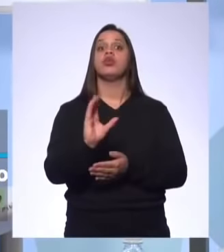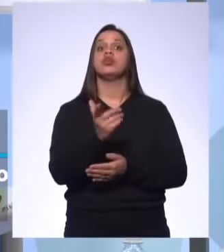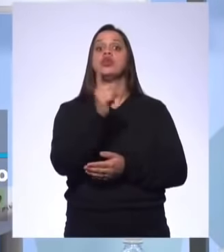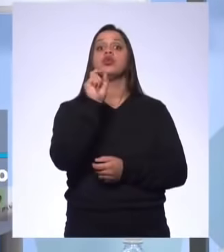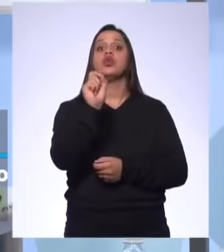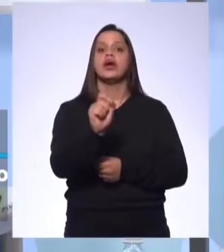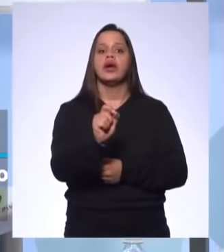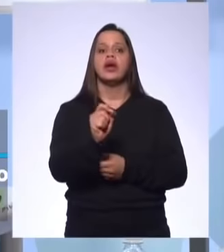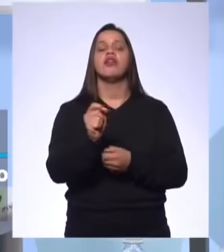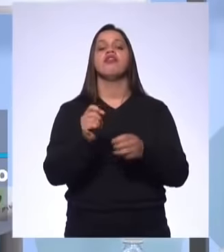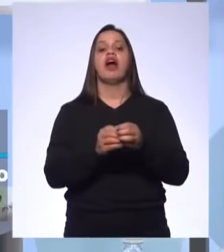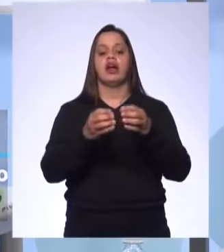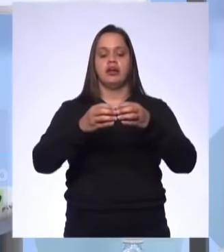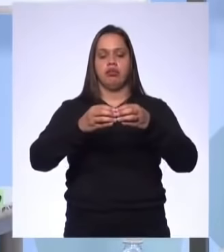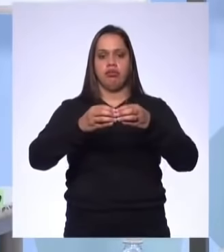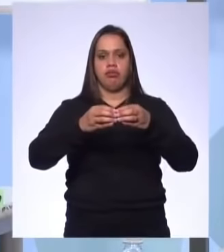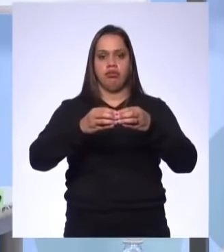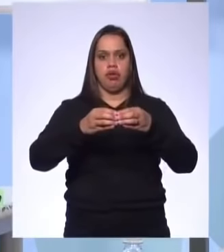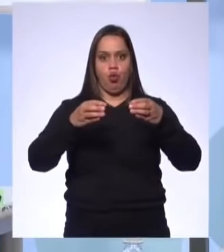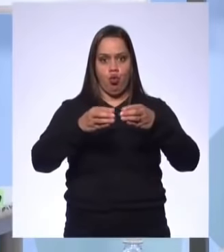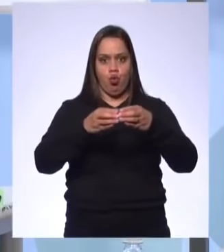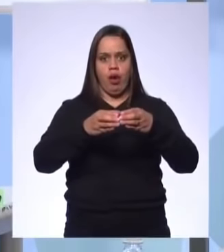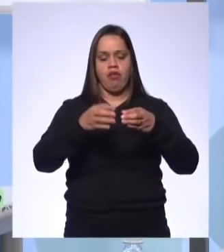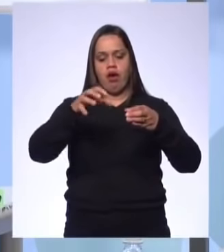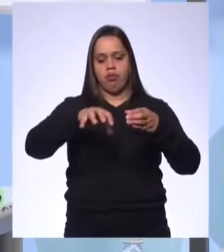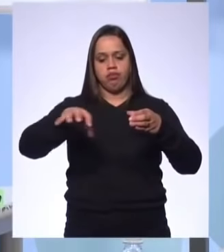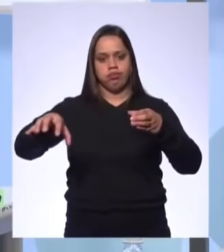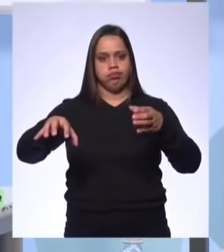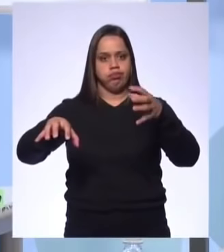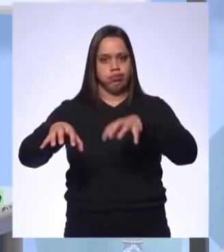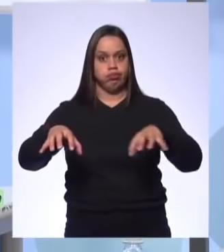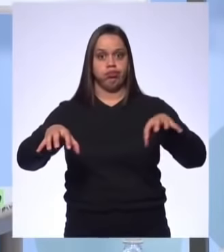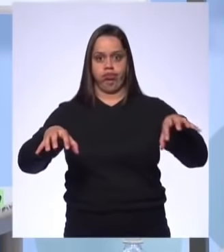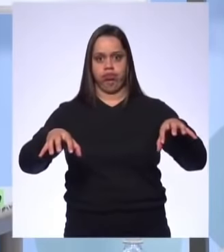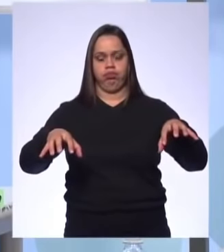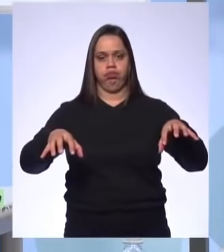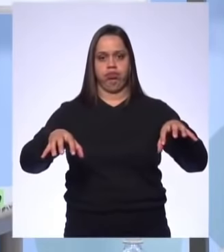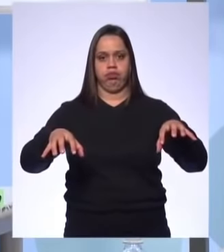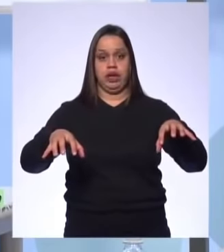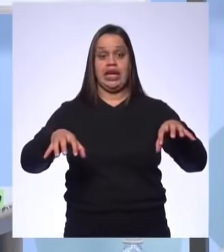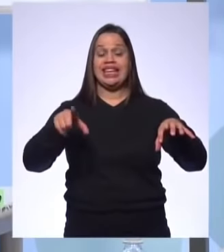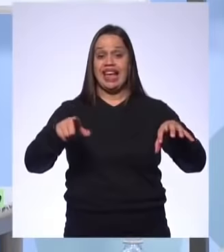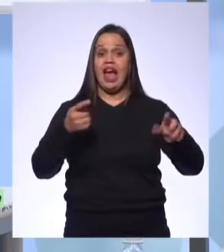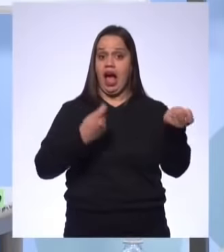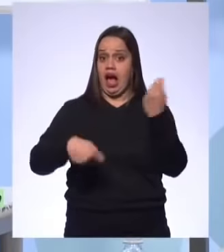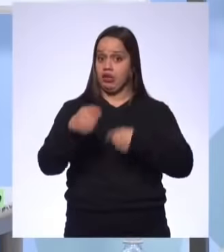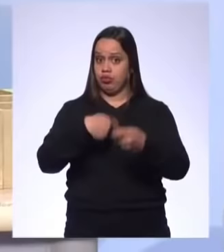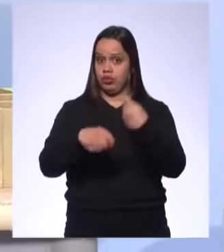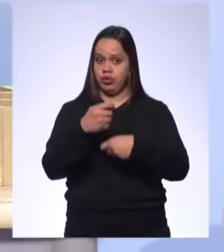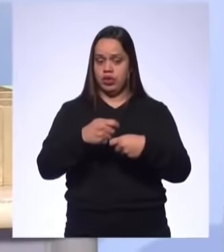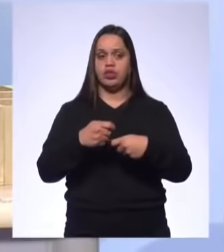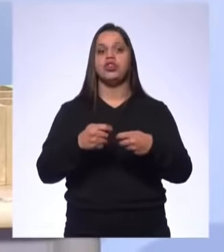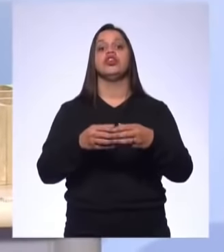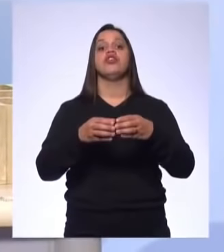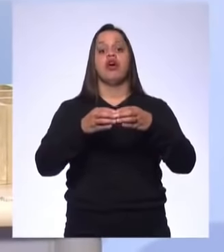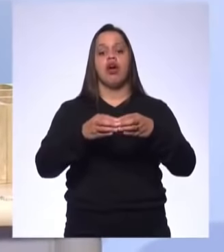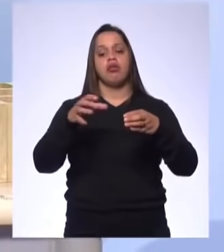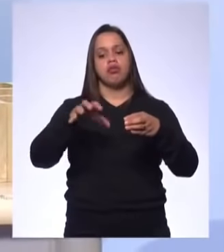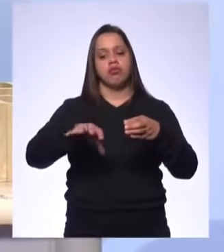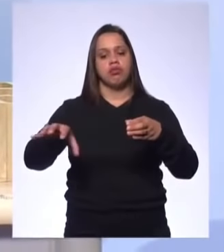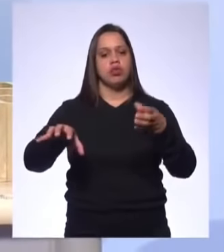Do Oriente, olha só, ele vai ser dividido administrativamente em 2.